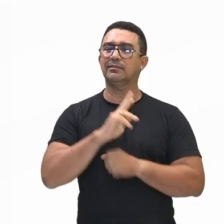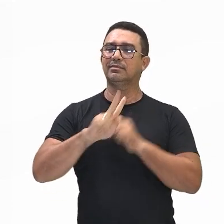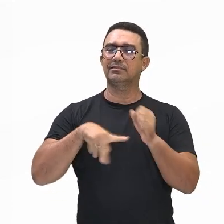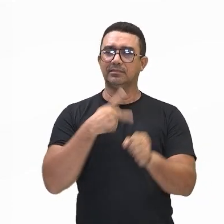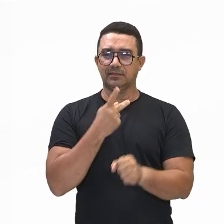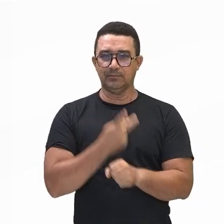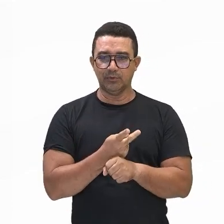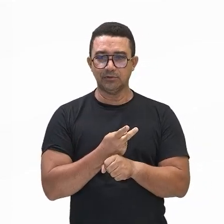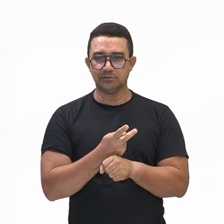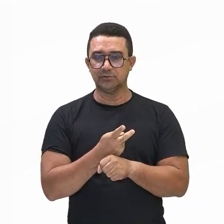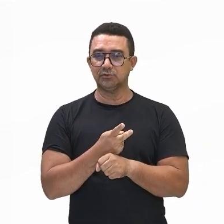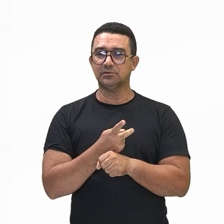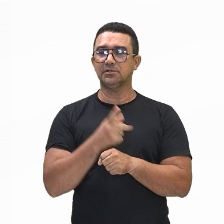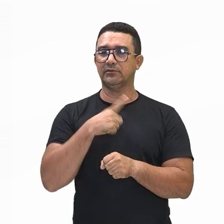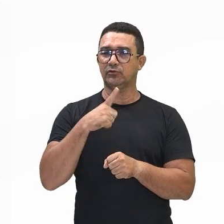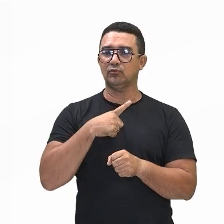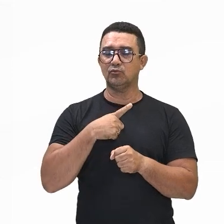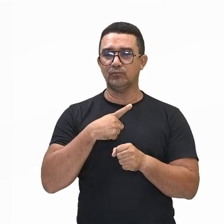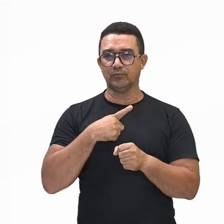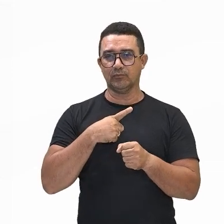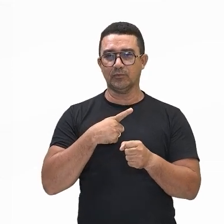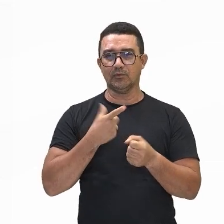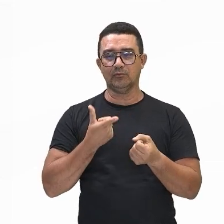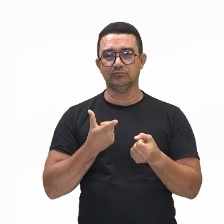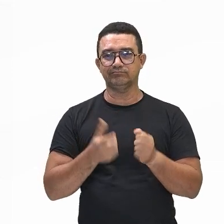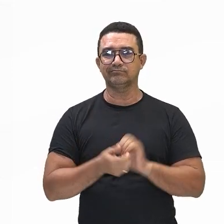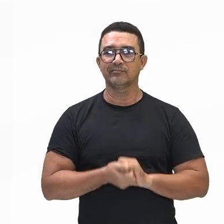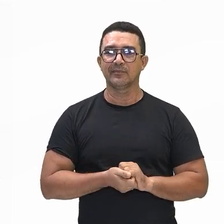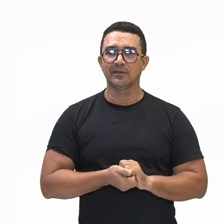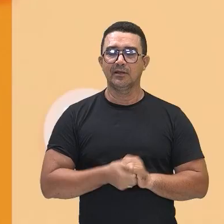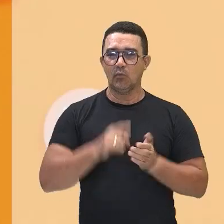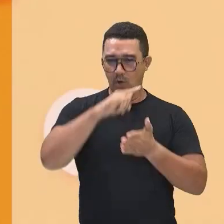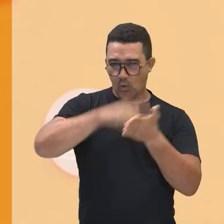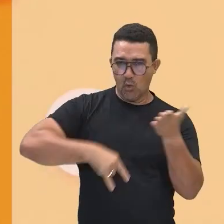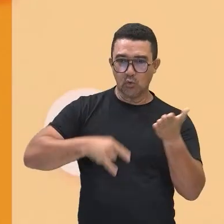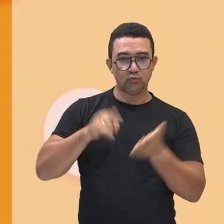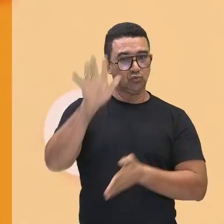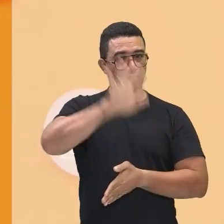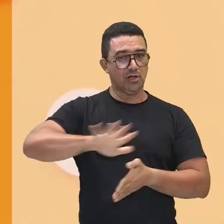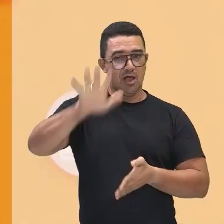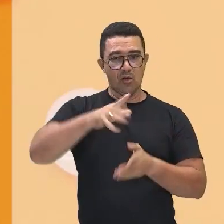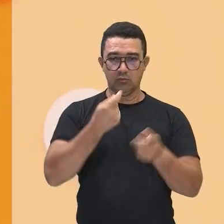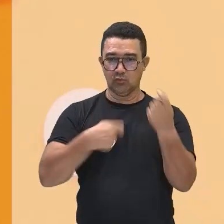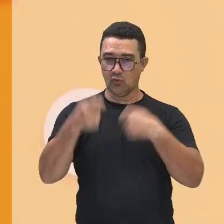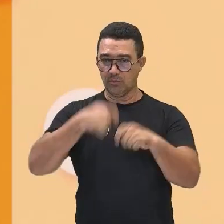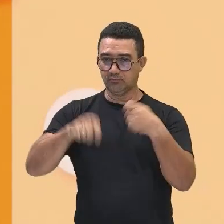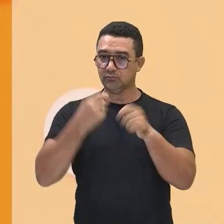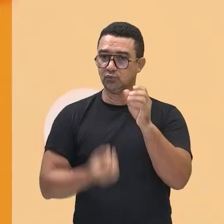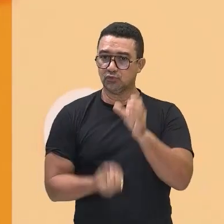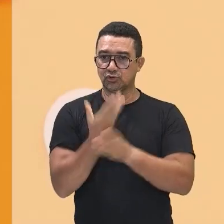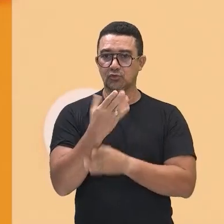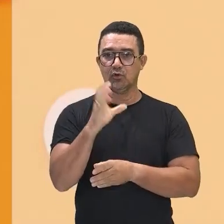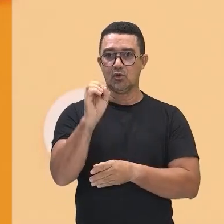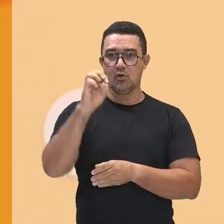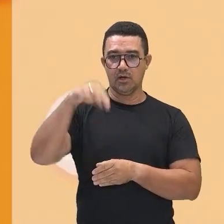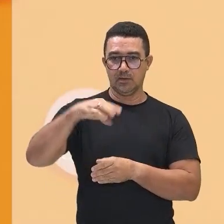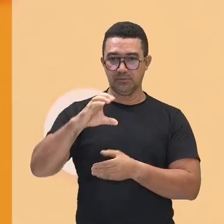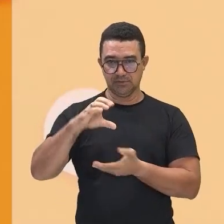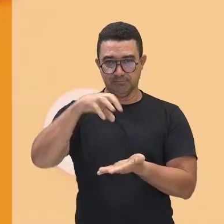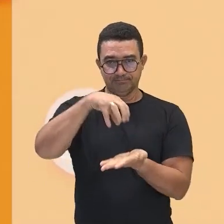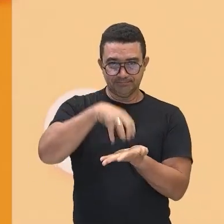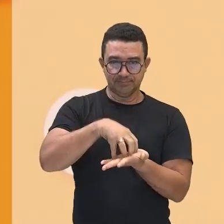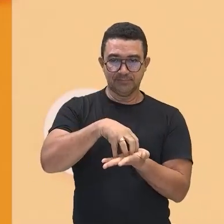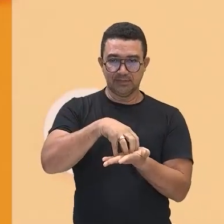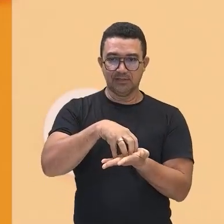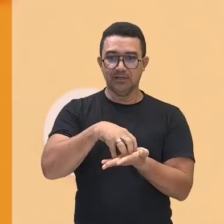né, o Acordo Geral sobre Tarifas de Comércio e que acabou surgindo aí a OMC, a Organização Mundial do Comércio, que vai